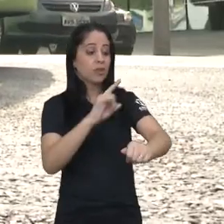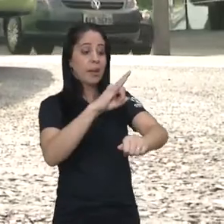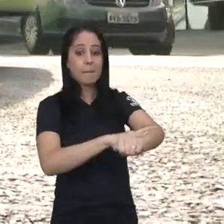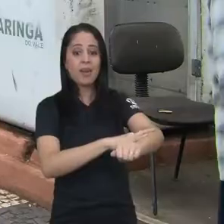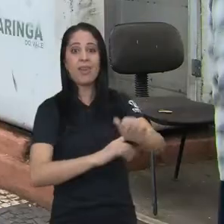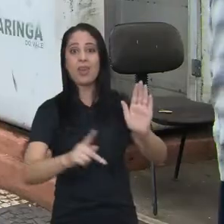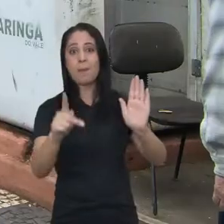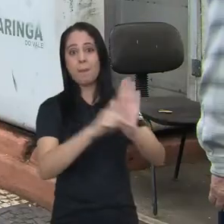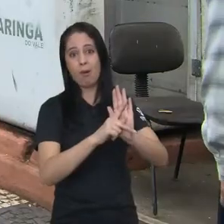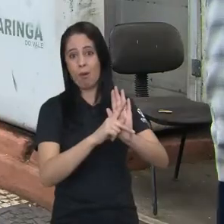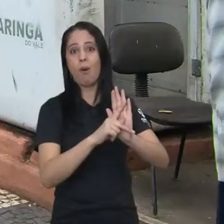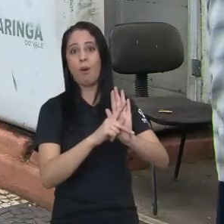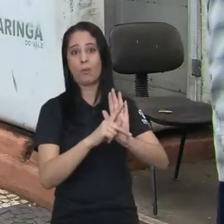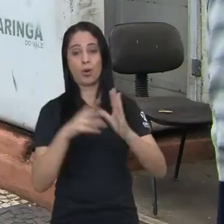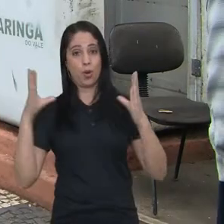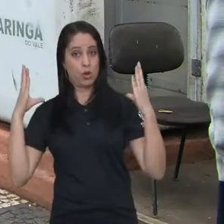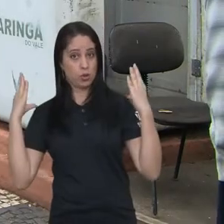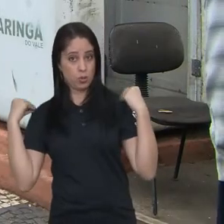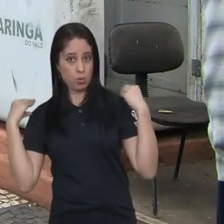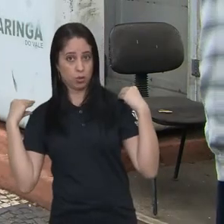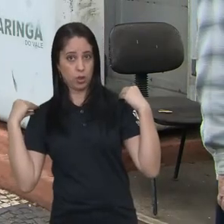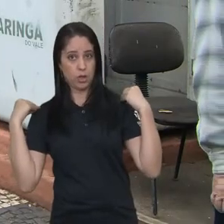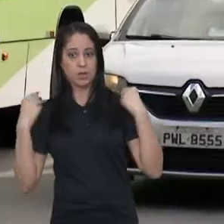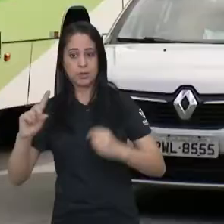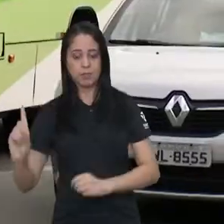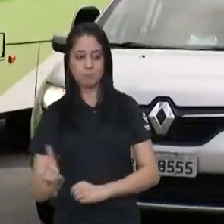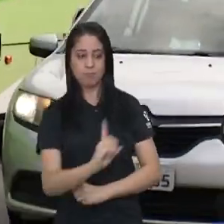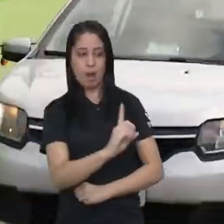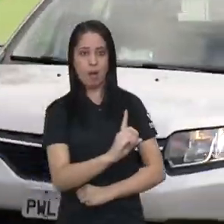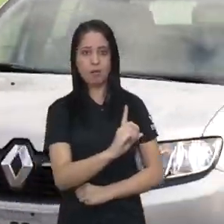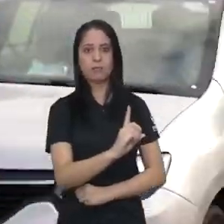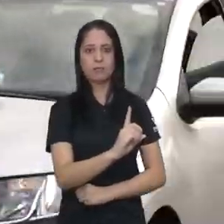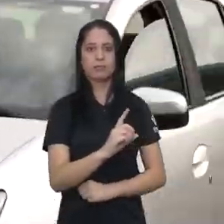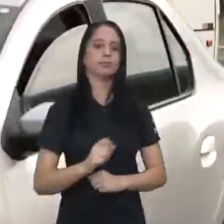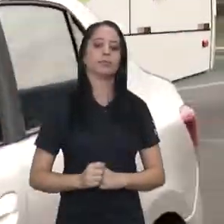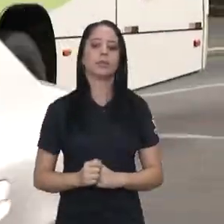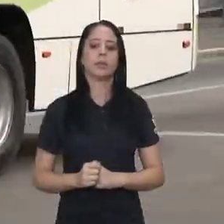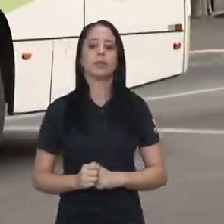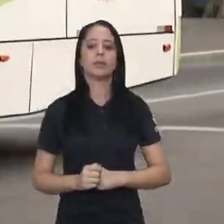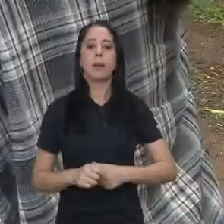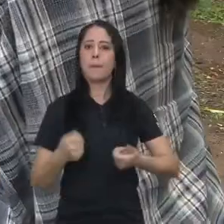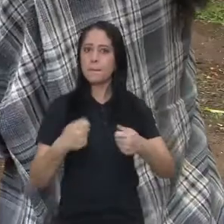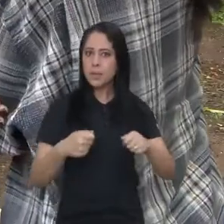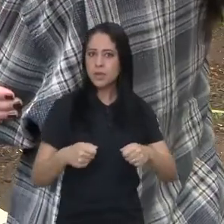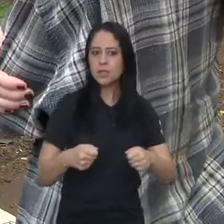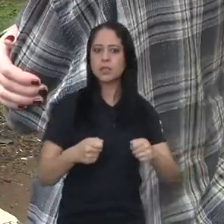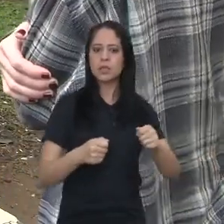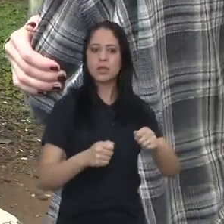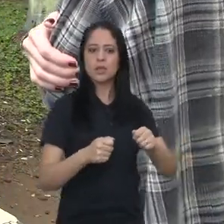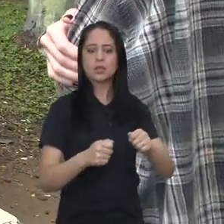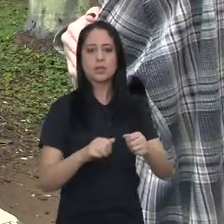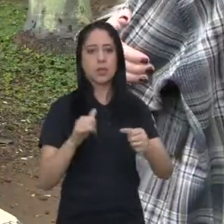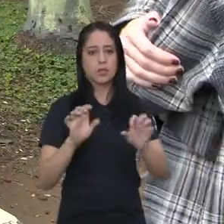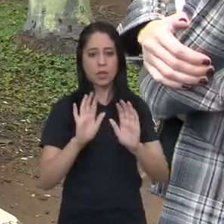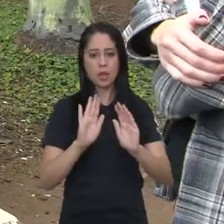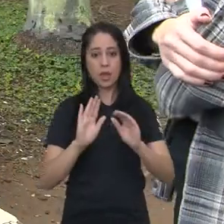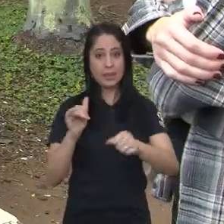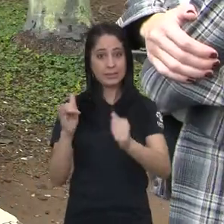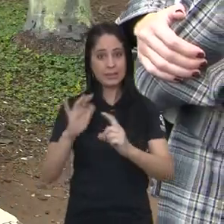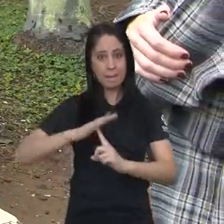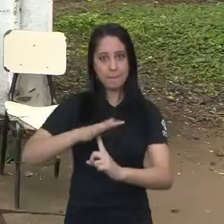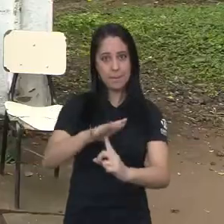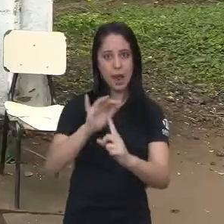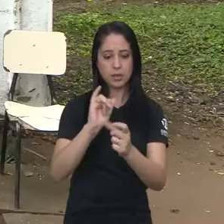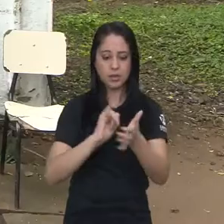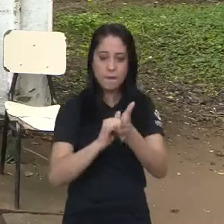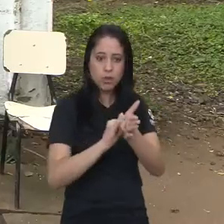a mesma de hoje a falta de um banheiro exclusivo para uso dos cobradores e motoristas que segundo ele poderia